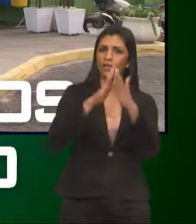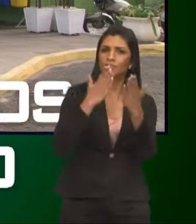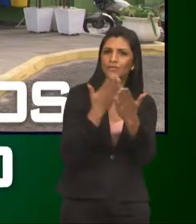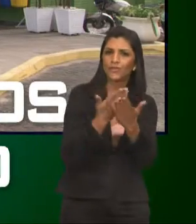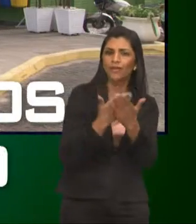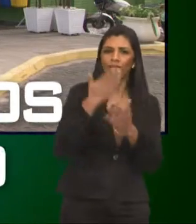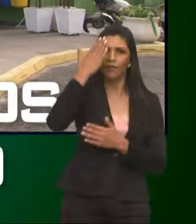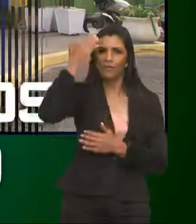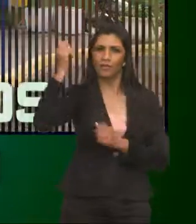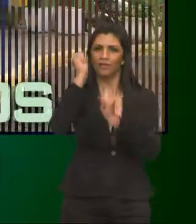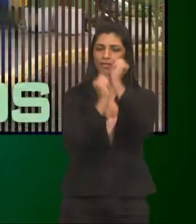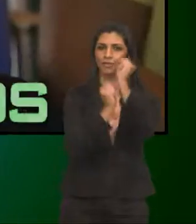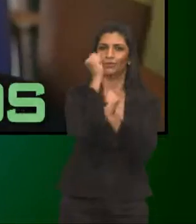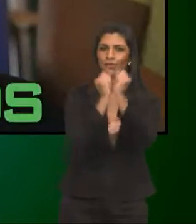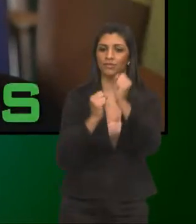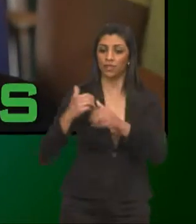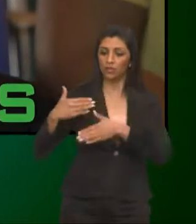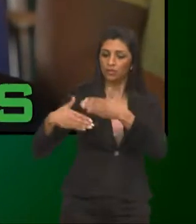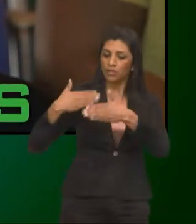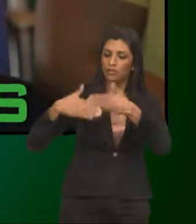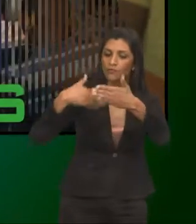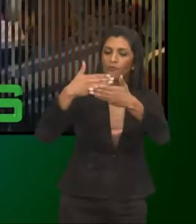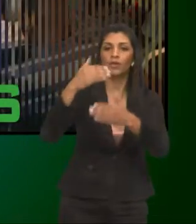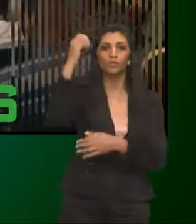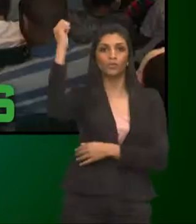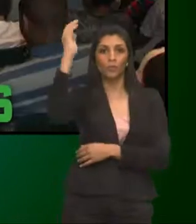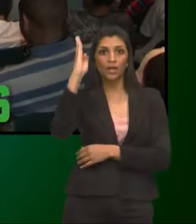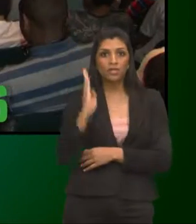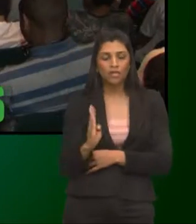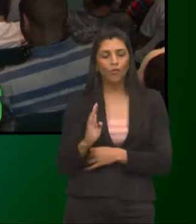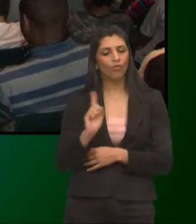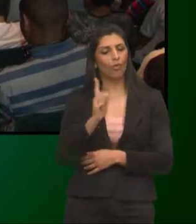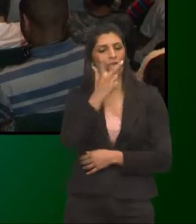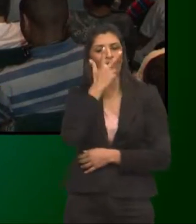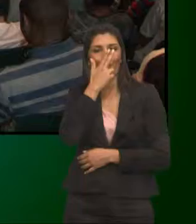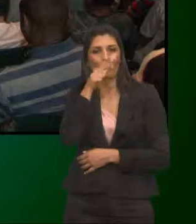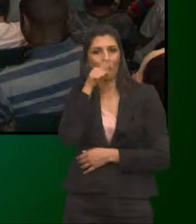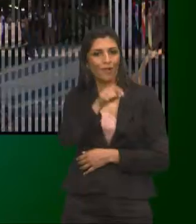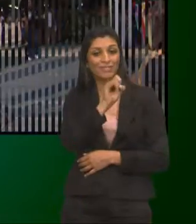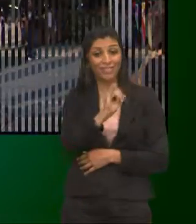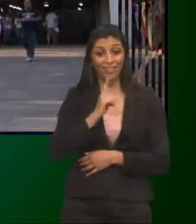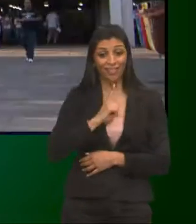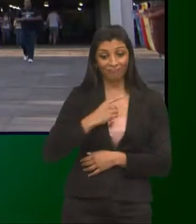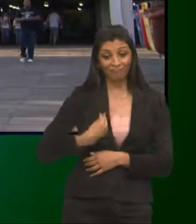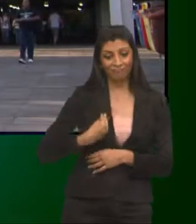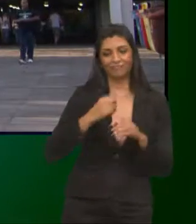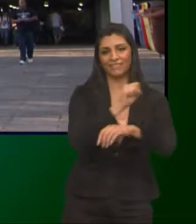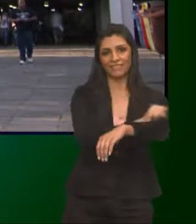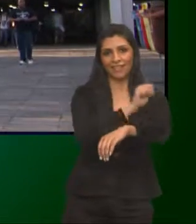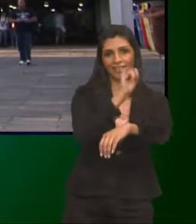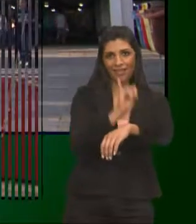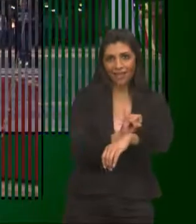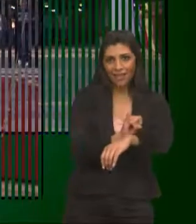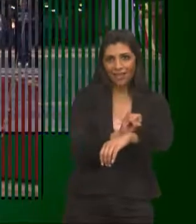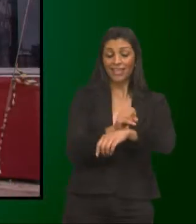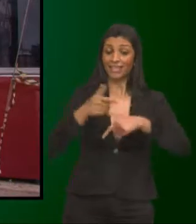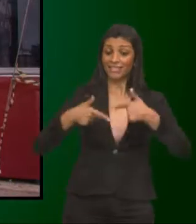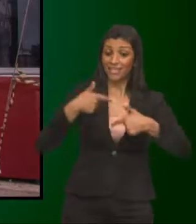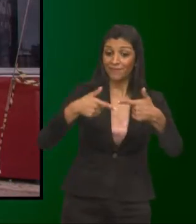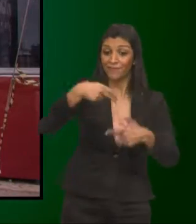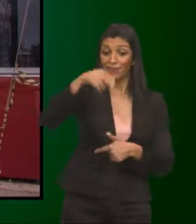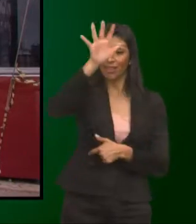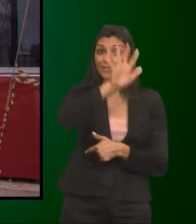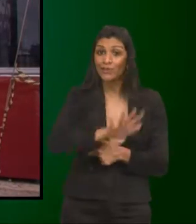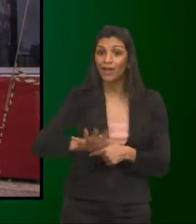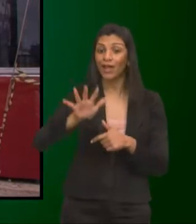é a grande escola da indústria. O desenvolvimento do Brasil não seria o mesmo sem o SENAI. O Serviço Nacional